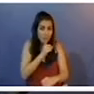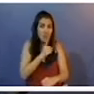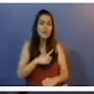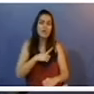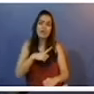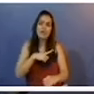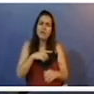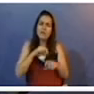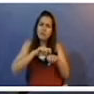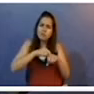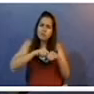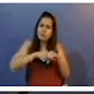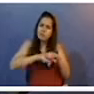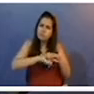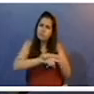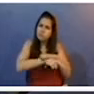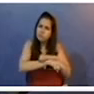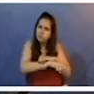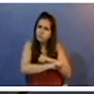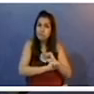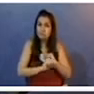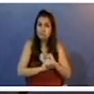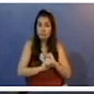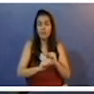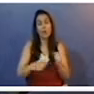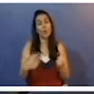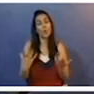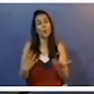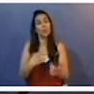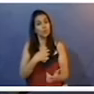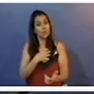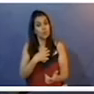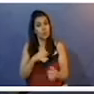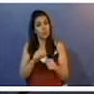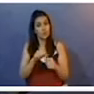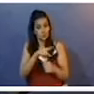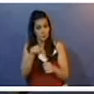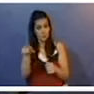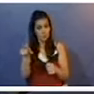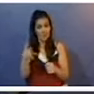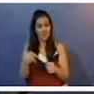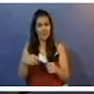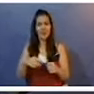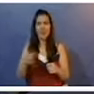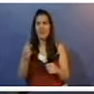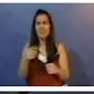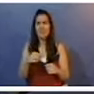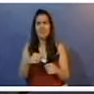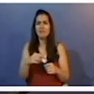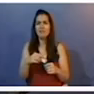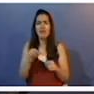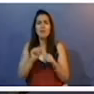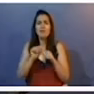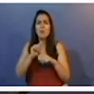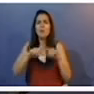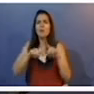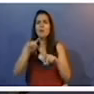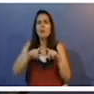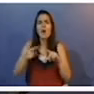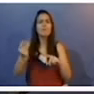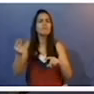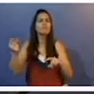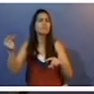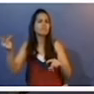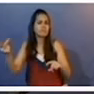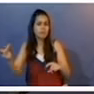se formando buracos, né? Então, uma maneira de prevenir e fazer com que esse material dure mais tempo